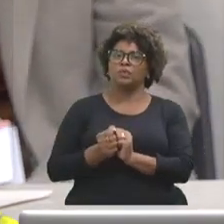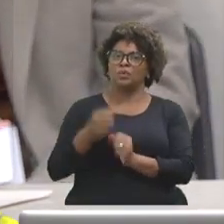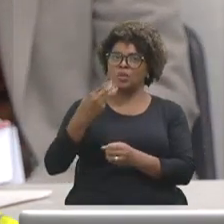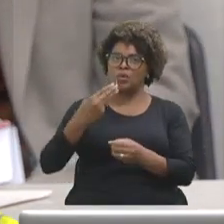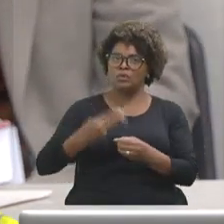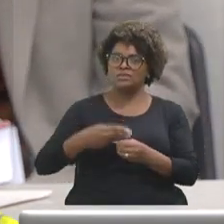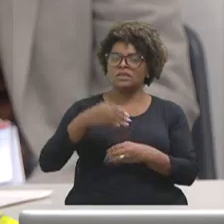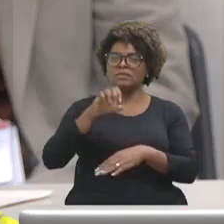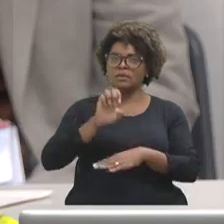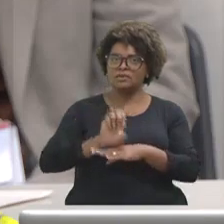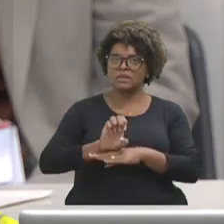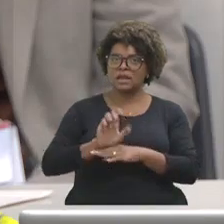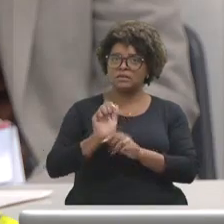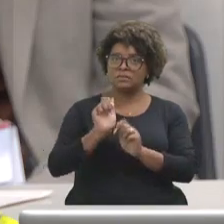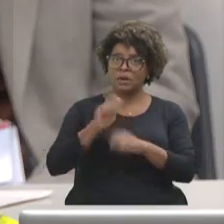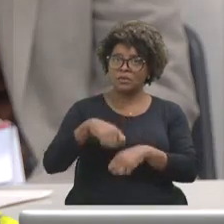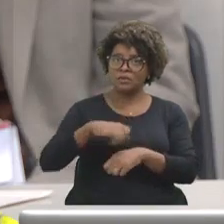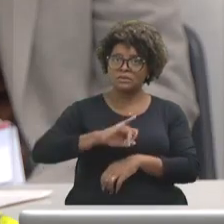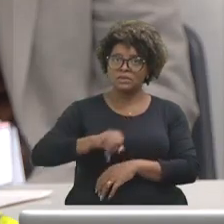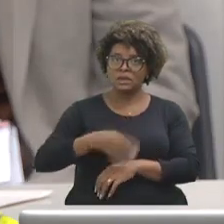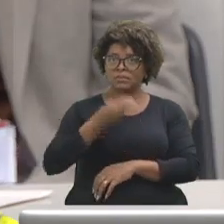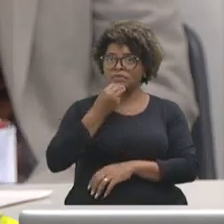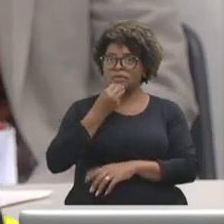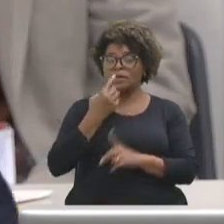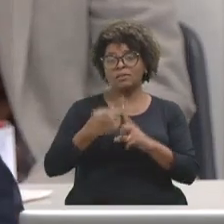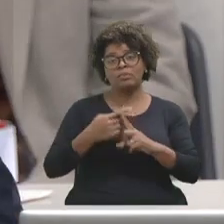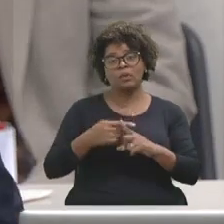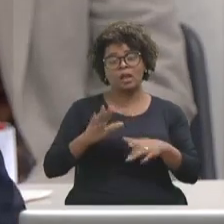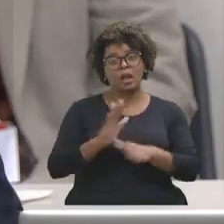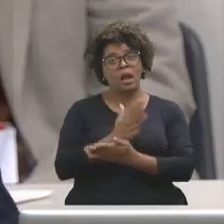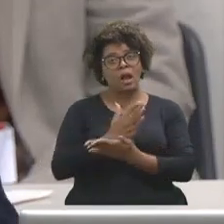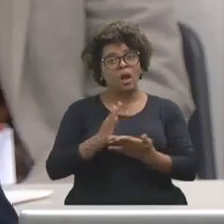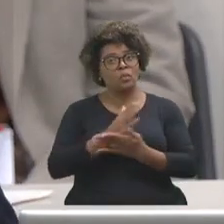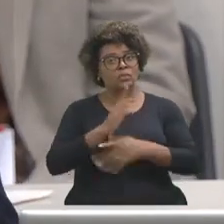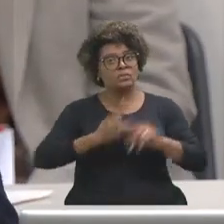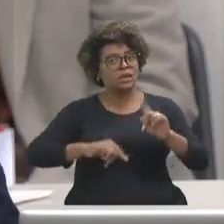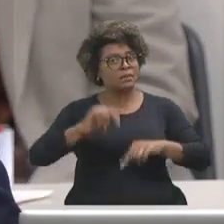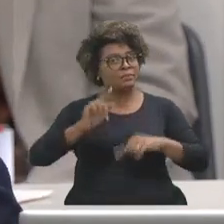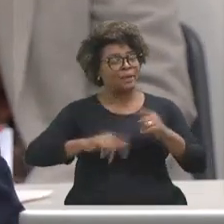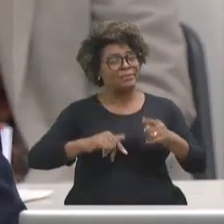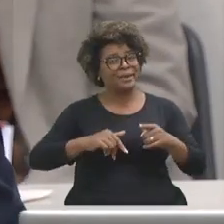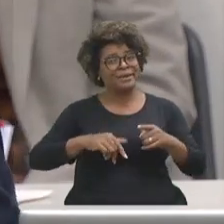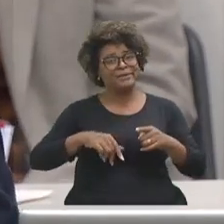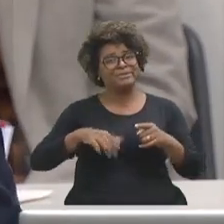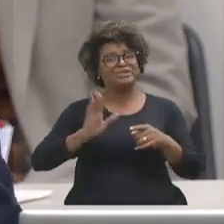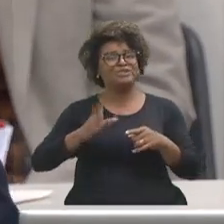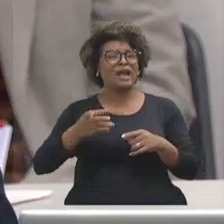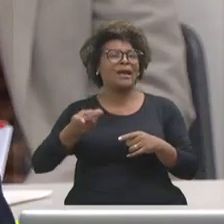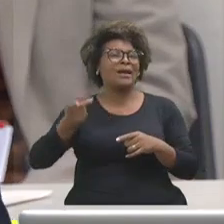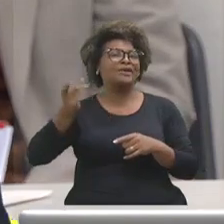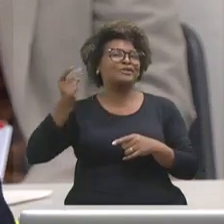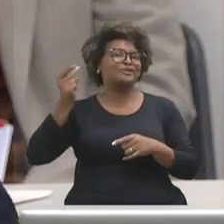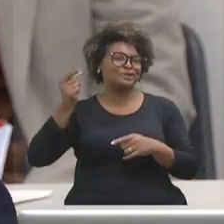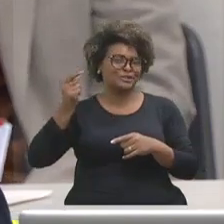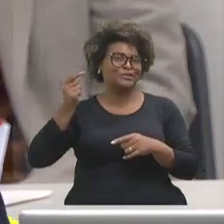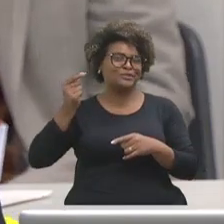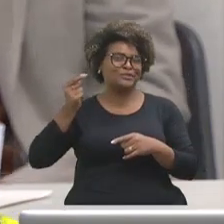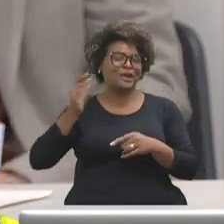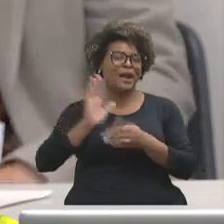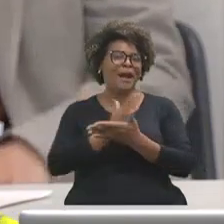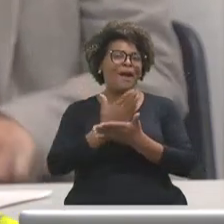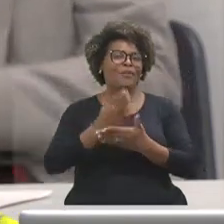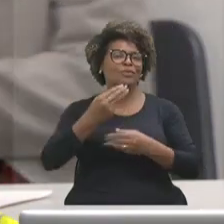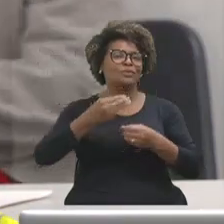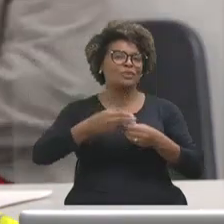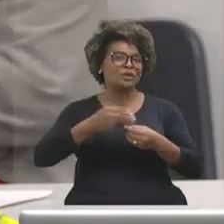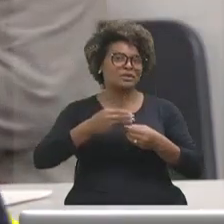consiga aproveitar porque tem alguns equipamentos que eles não são tão Mode rnos e alguns municípios naquela época foram